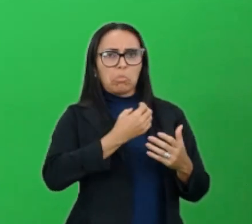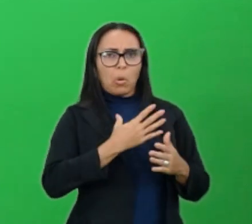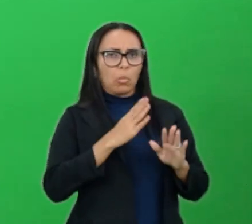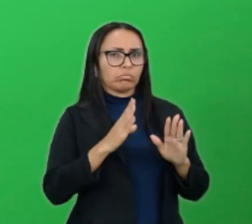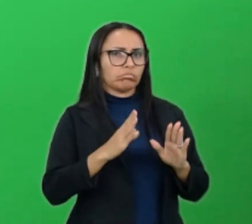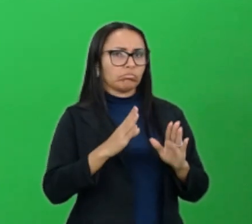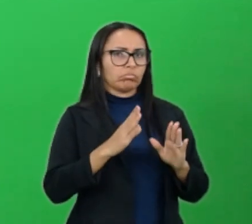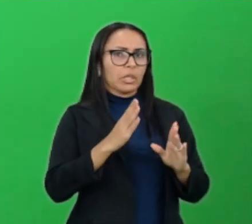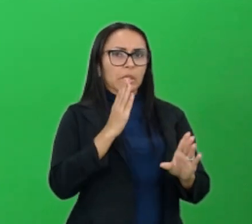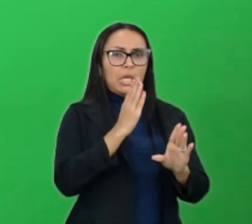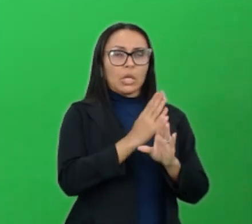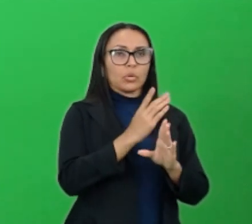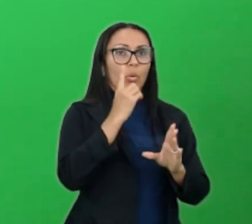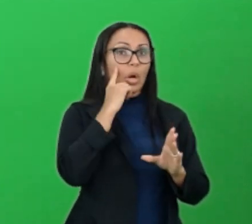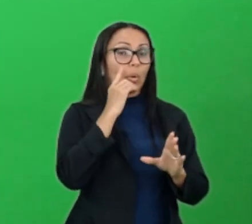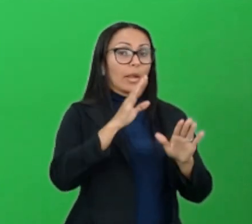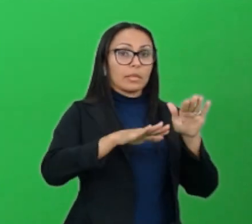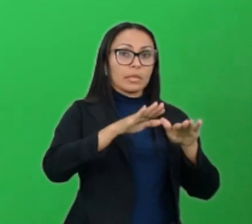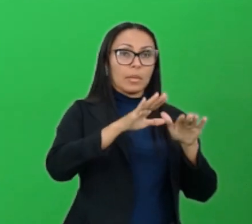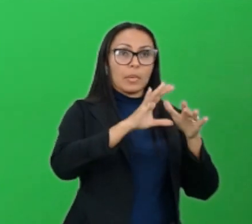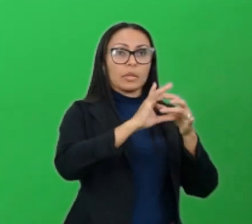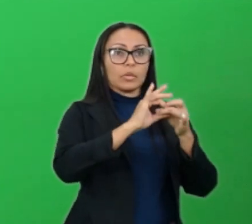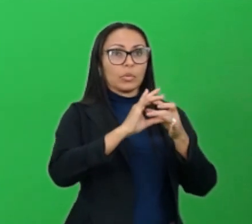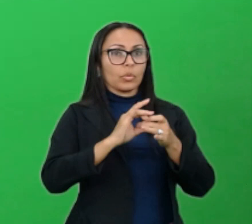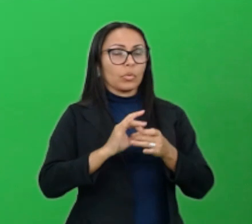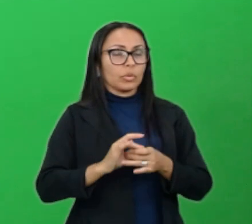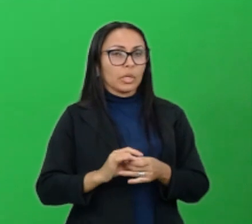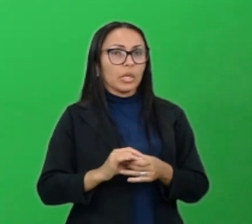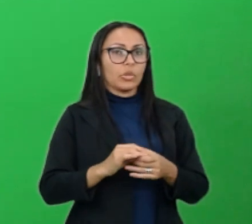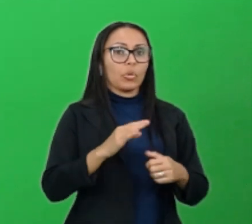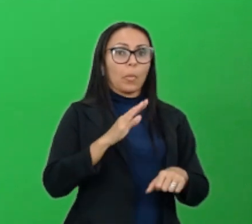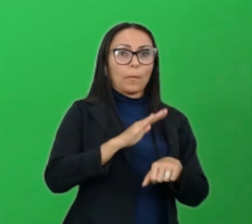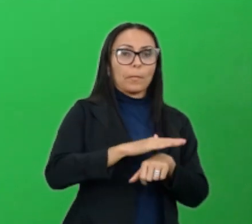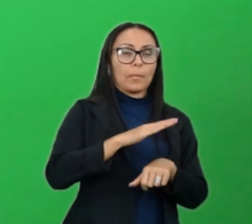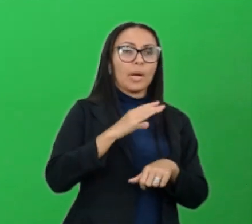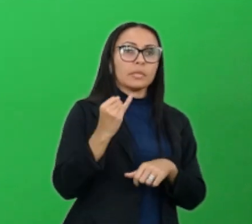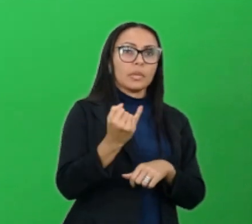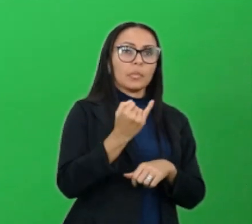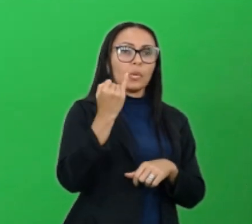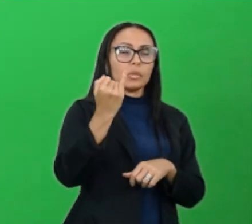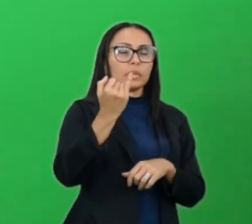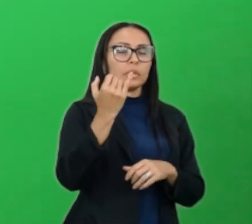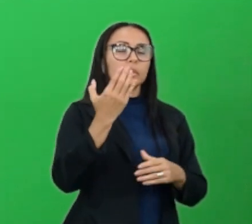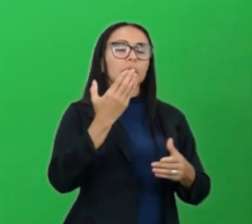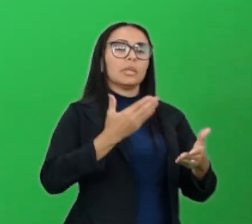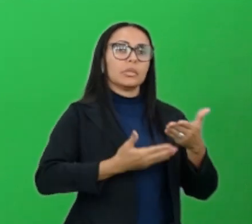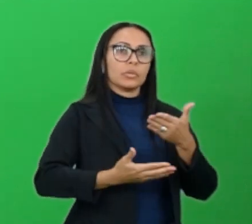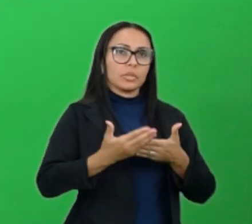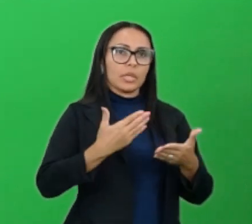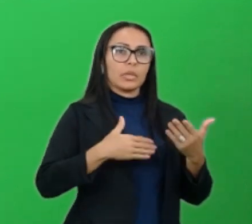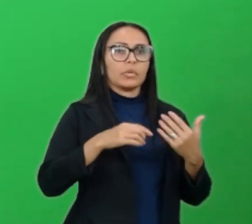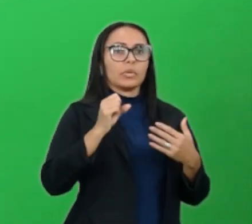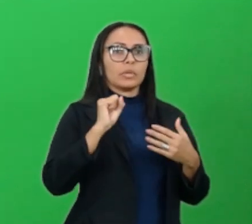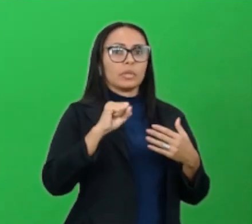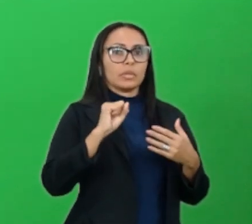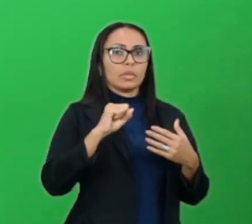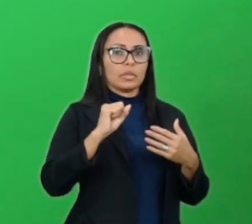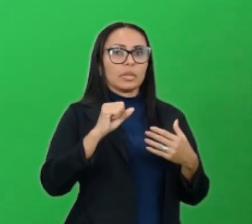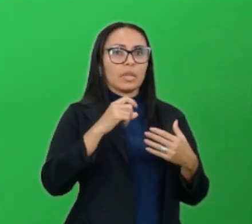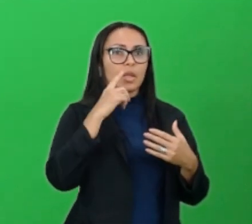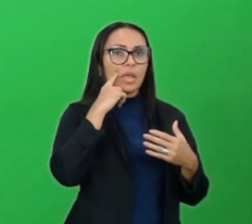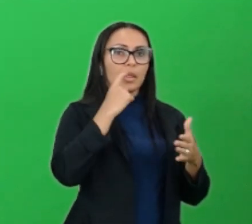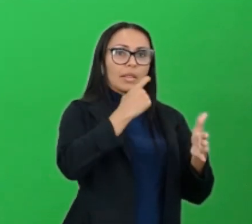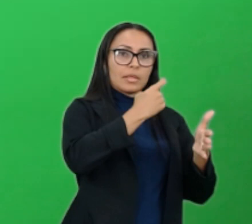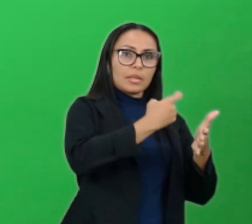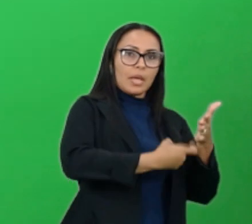contexto. Um indicador mais importante, né, associado a isso é o da taxa de inovação, que mede